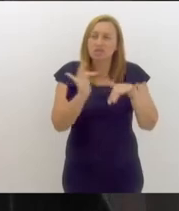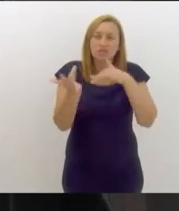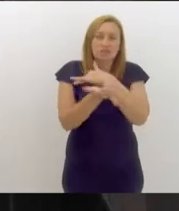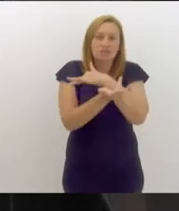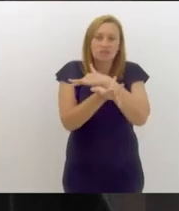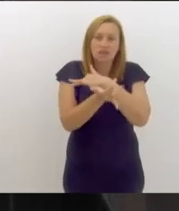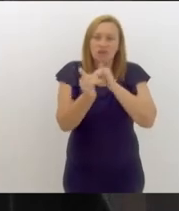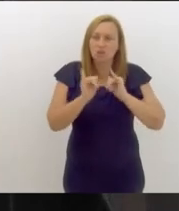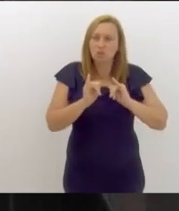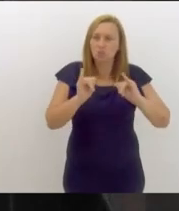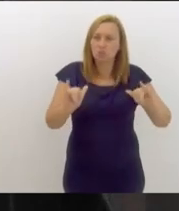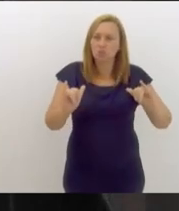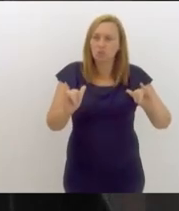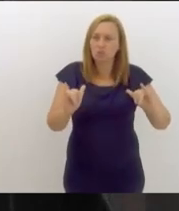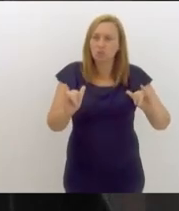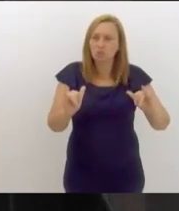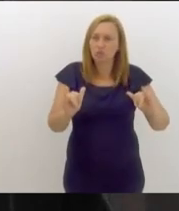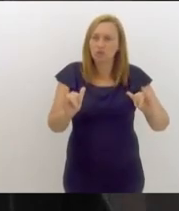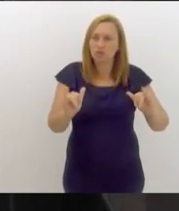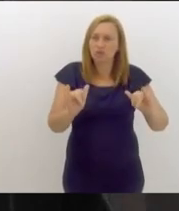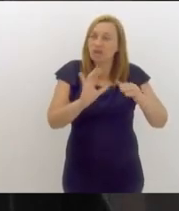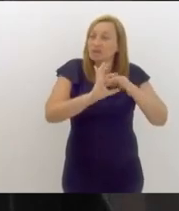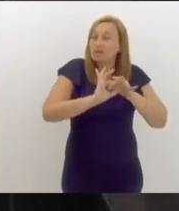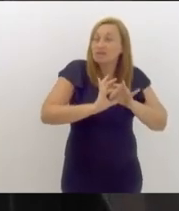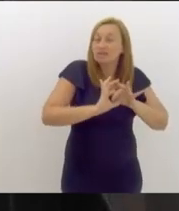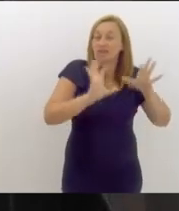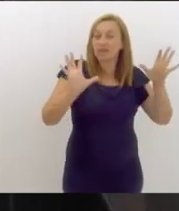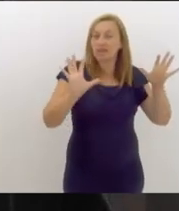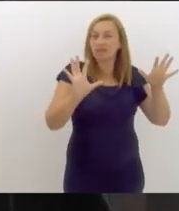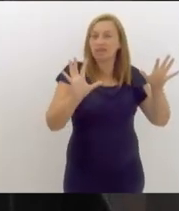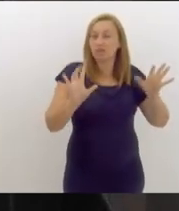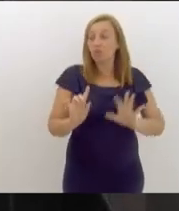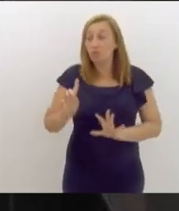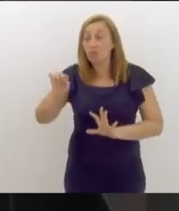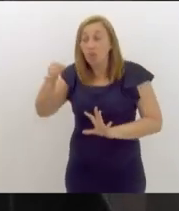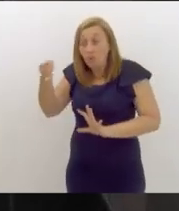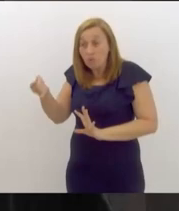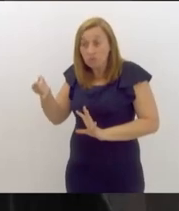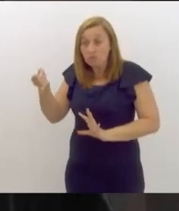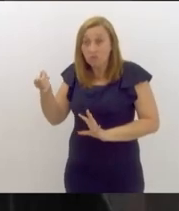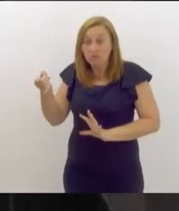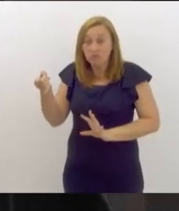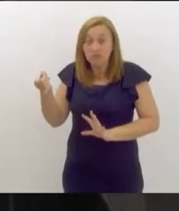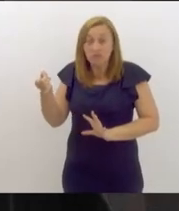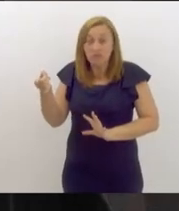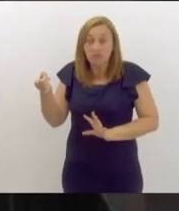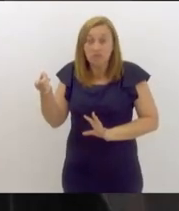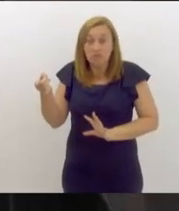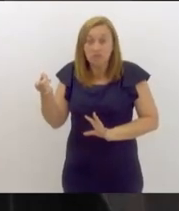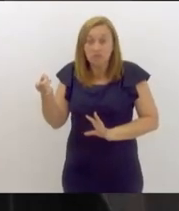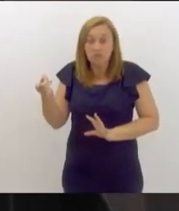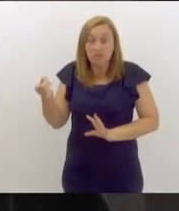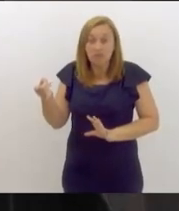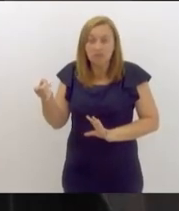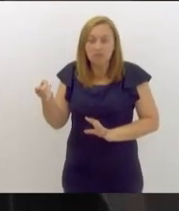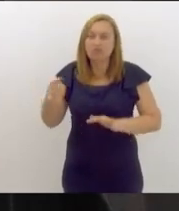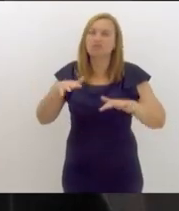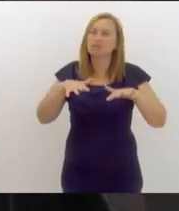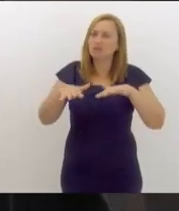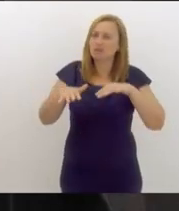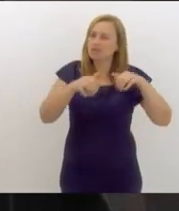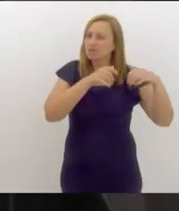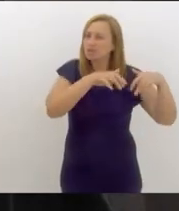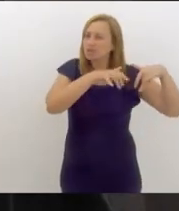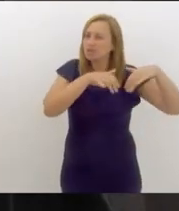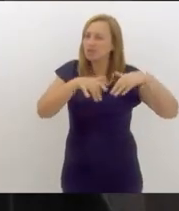sociais ela sendo solta bem como outros que estavam participando dessa manifestação